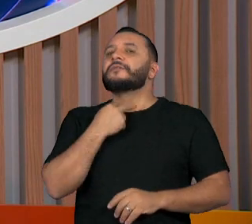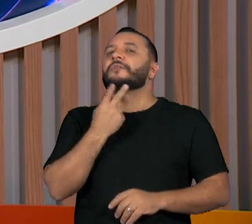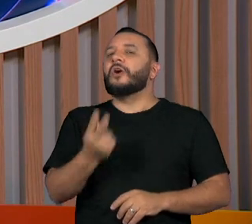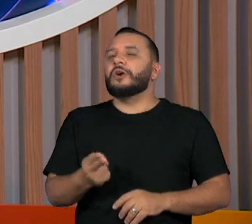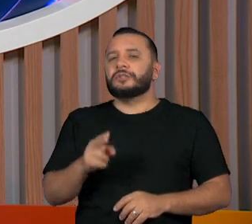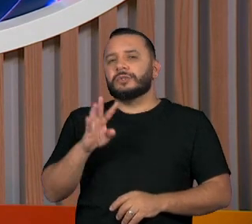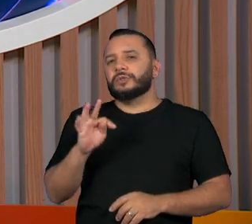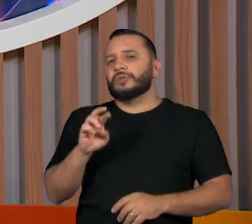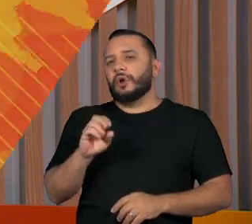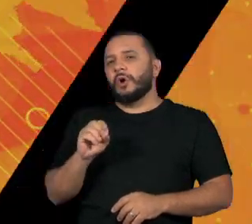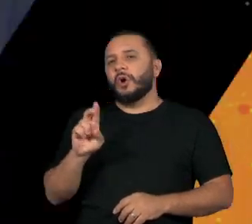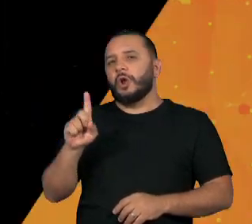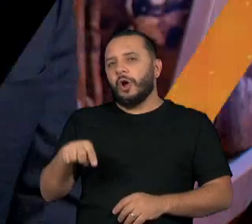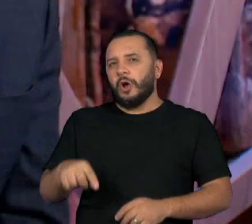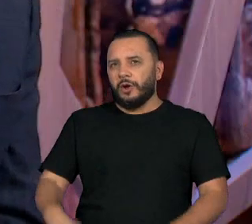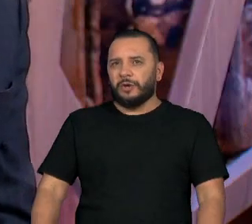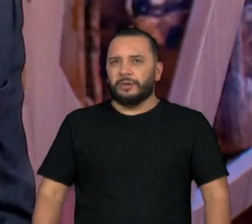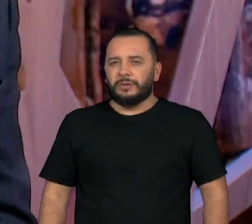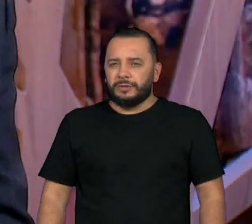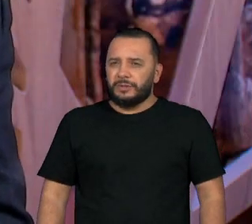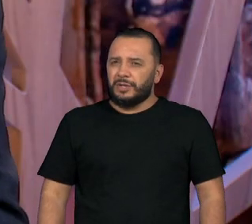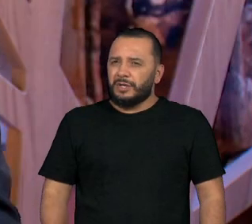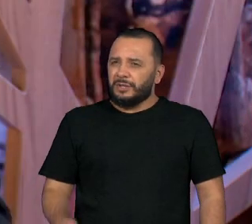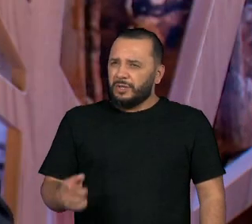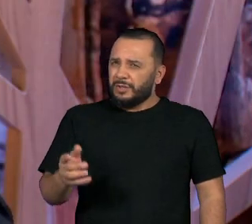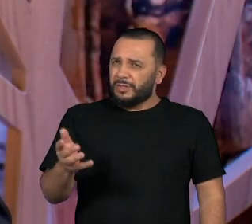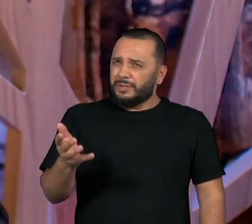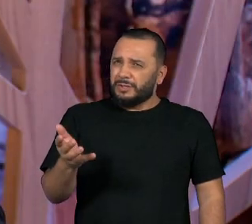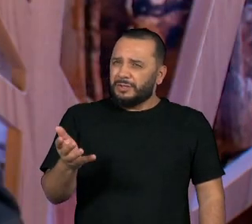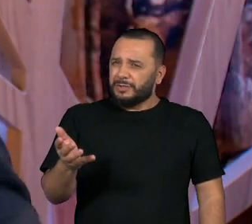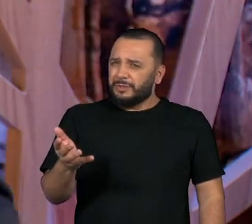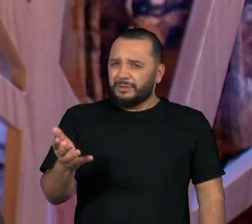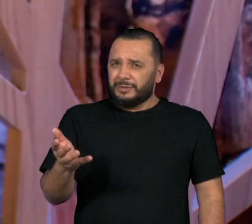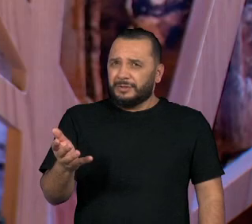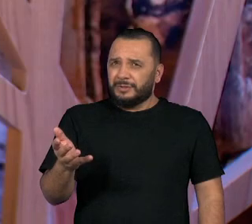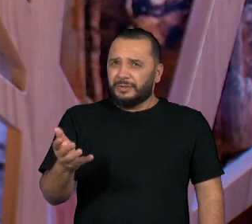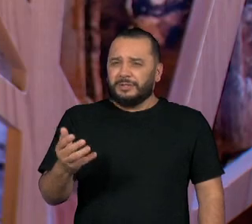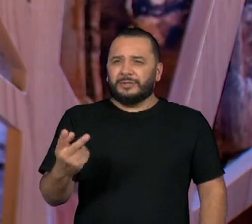de Souza. É canto de